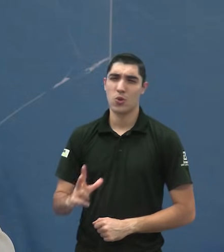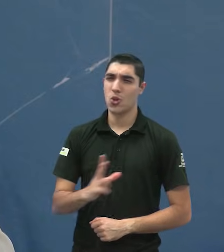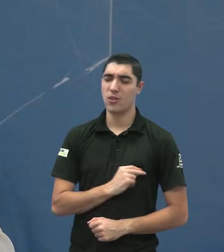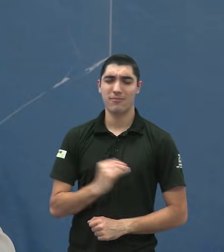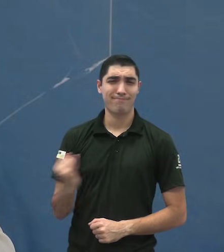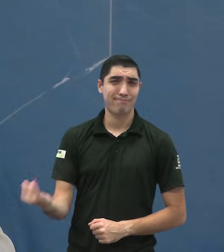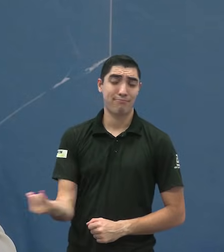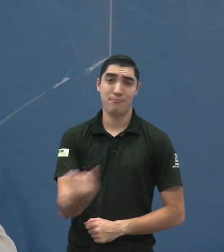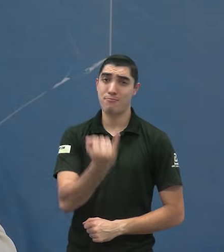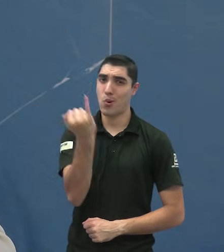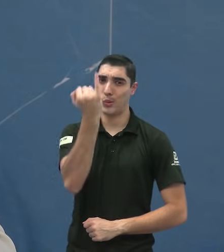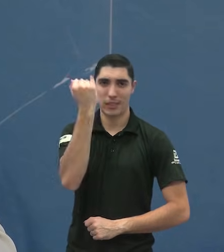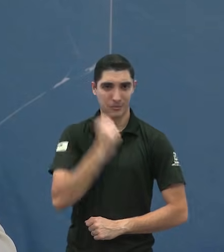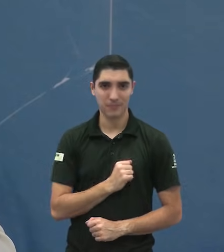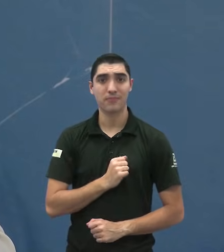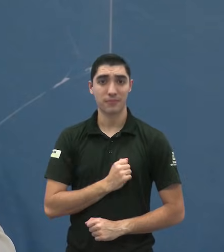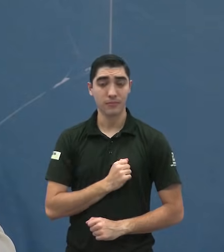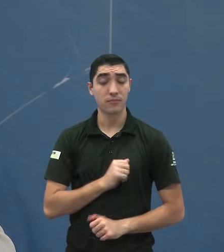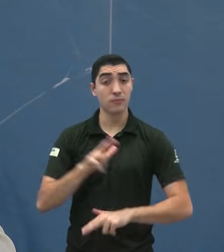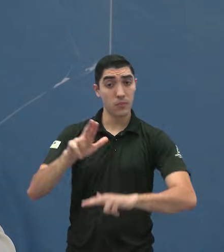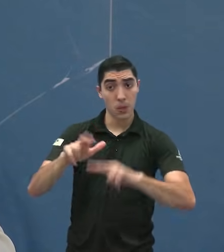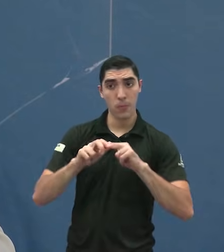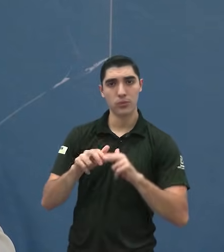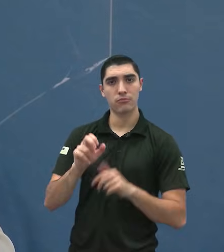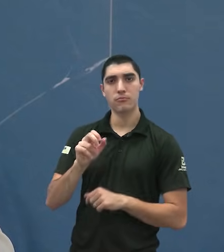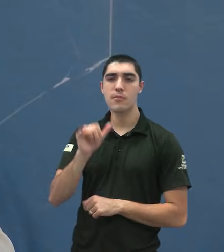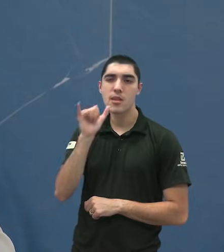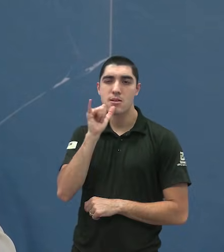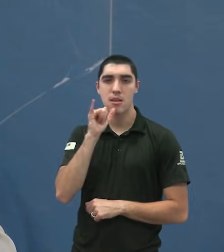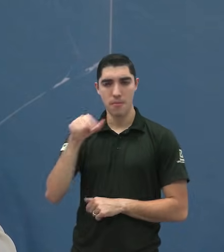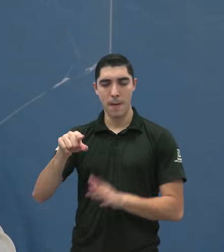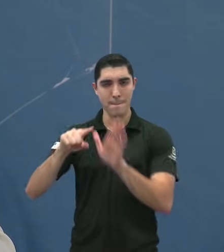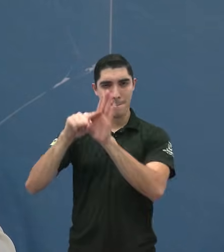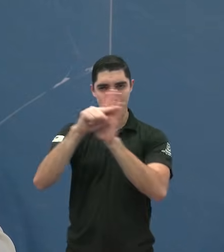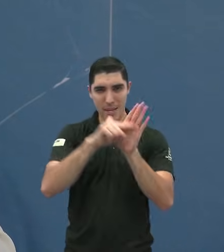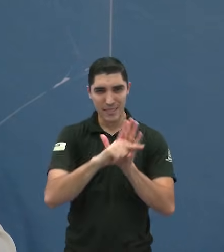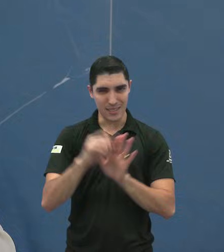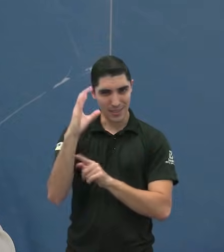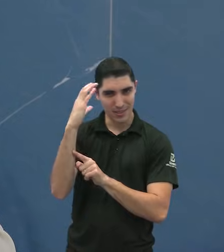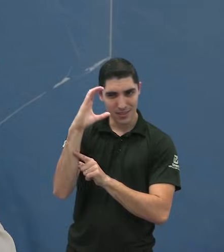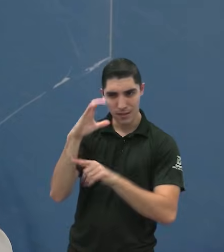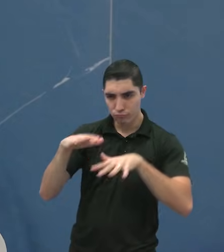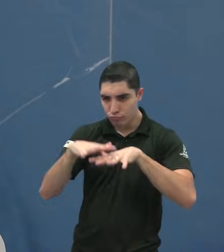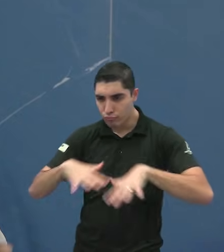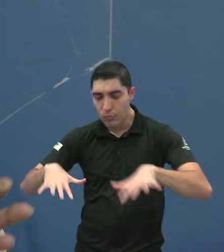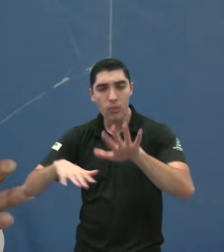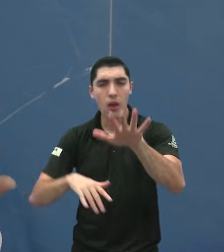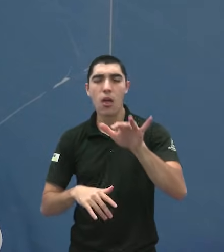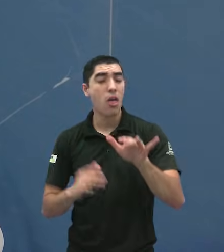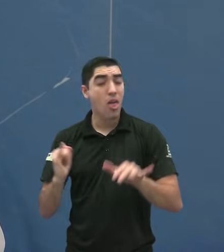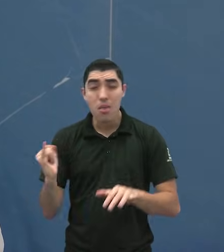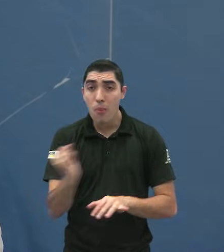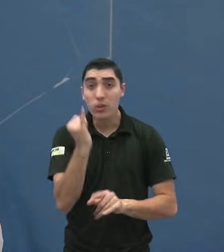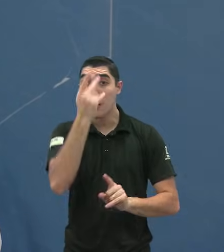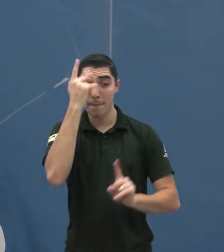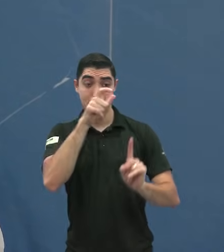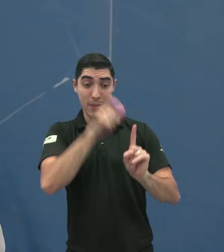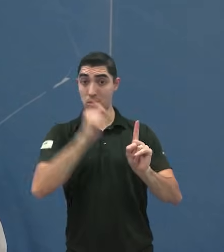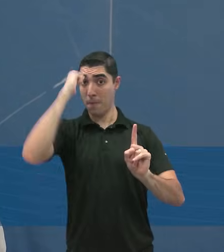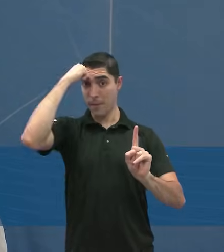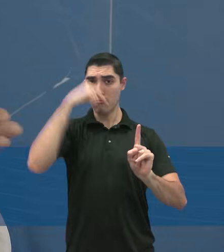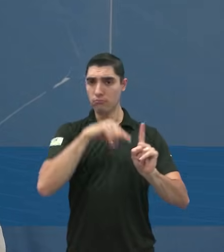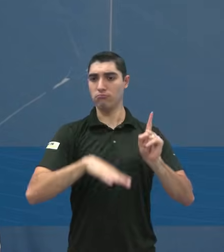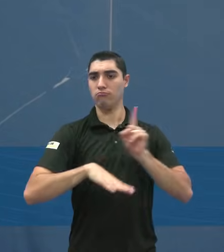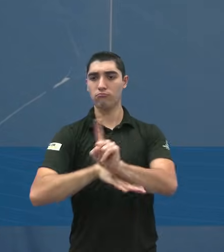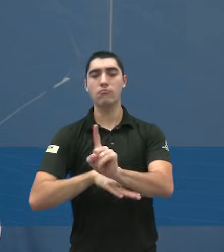Enriquece muito, né? O recorte racial na hora de fazer a pesquisa científica é fundamental. Vamos pensar,